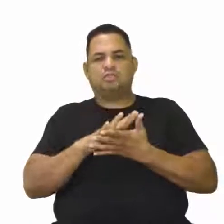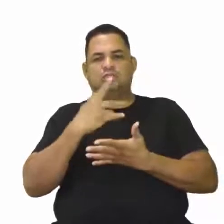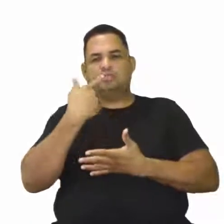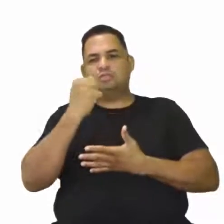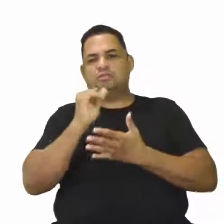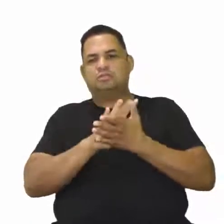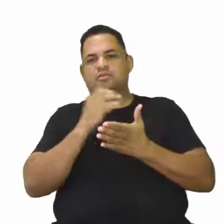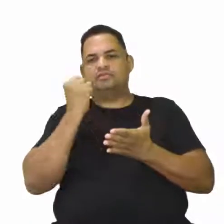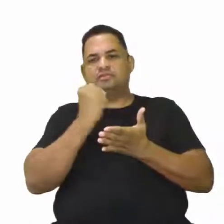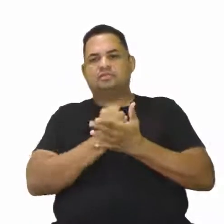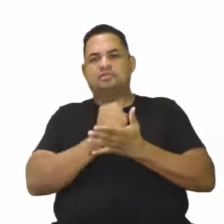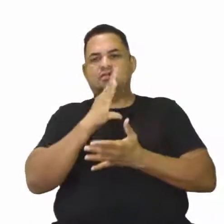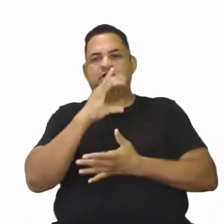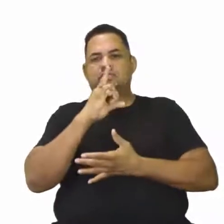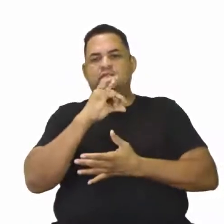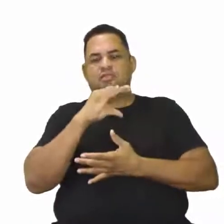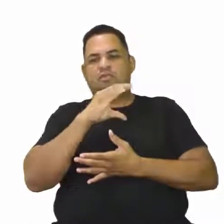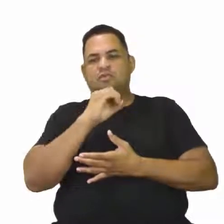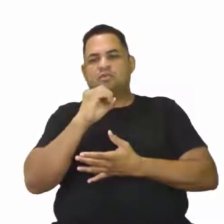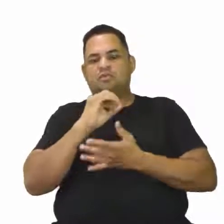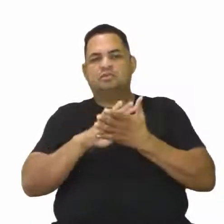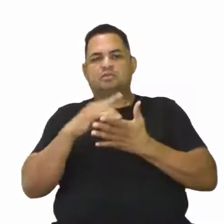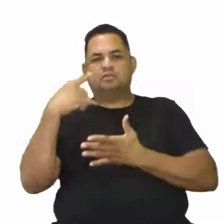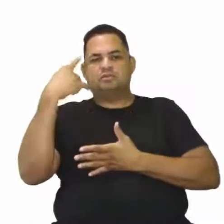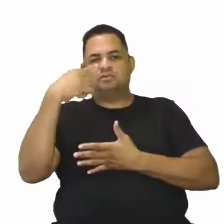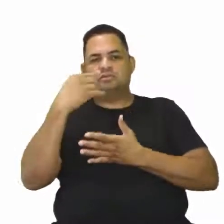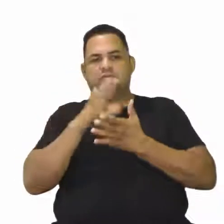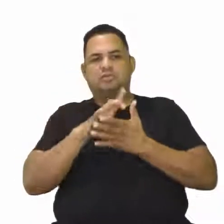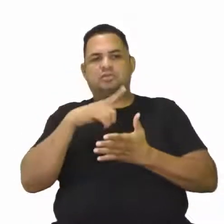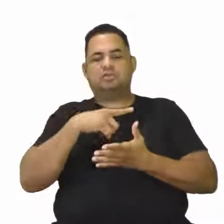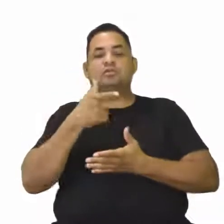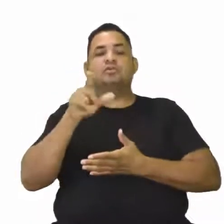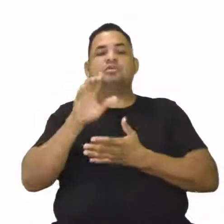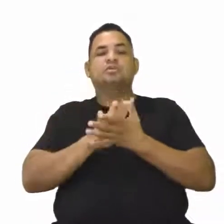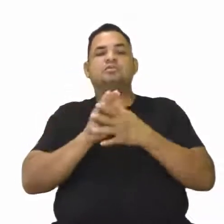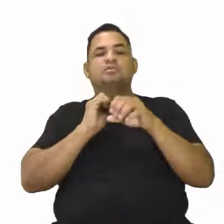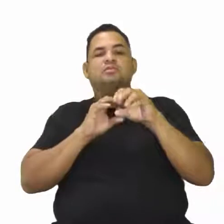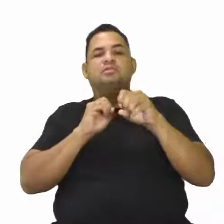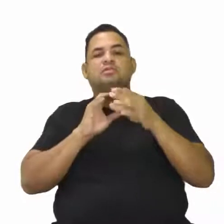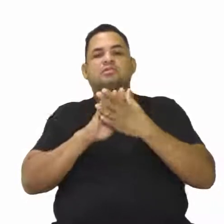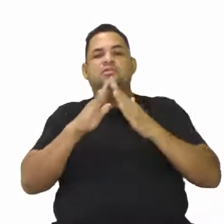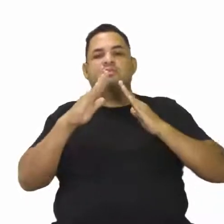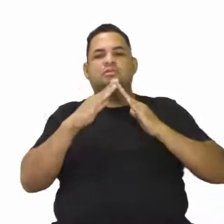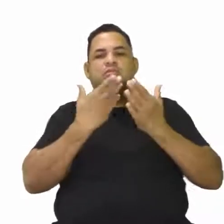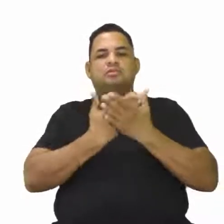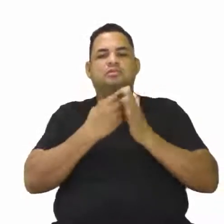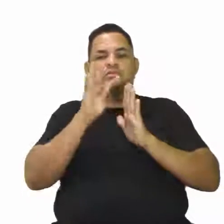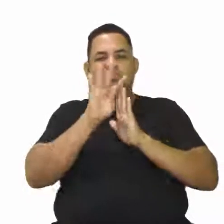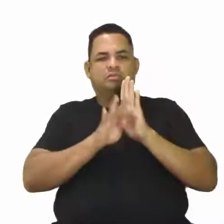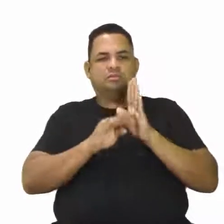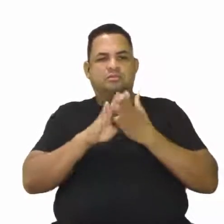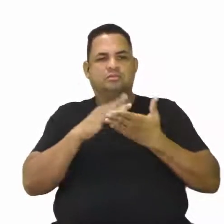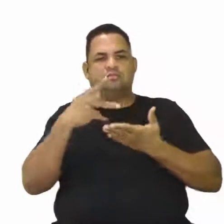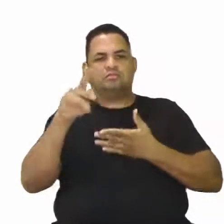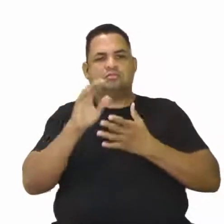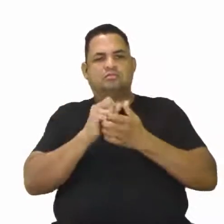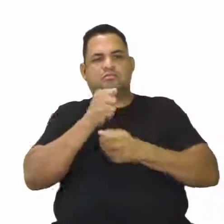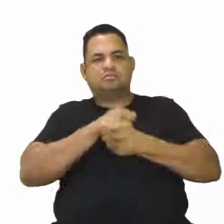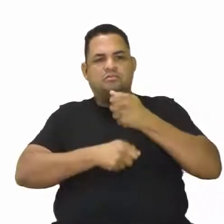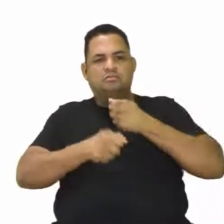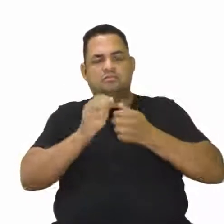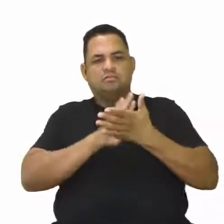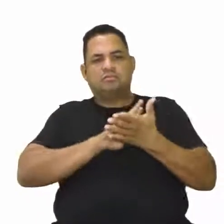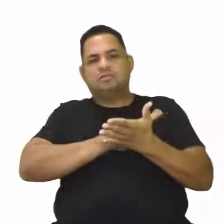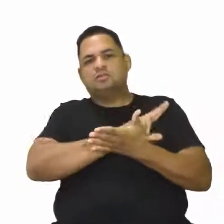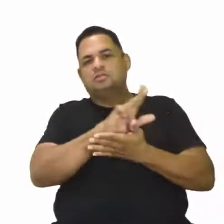e o espanhol. Além dessas, ensinam-se outras línguas nas escolas. De acordo com o texto, para administrar